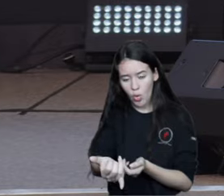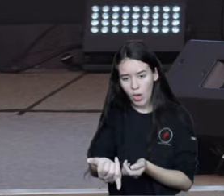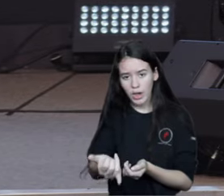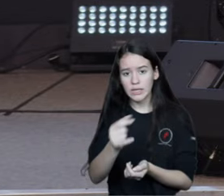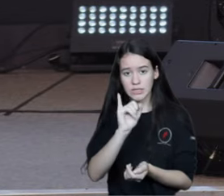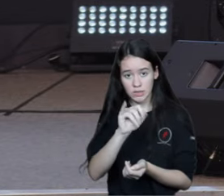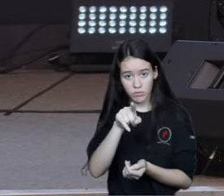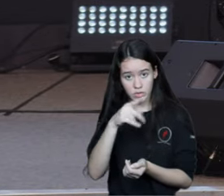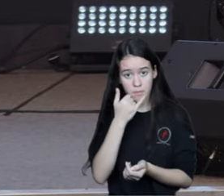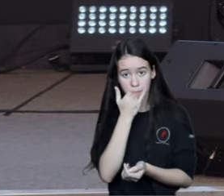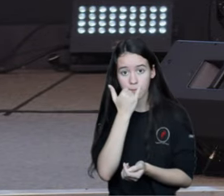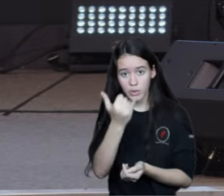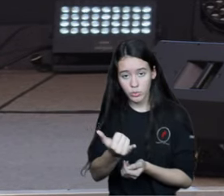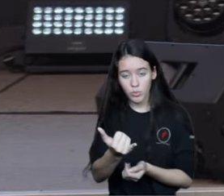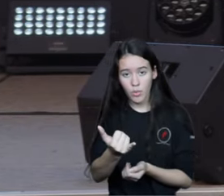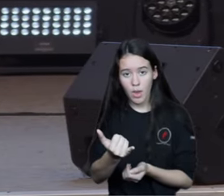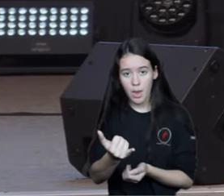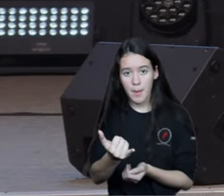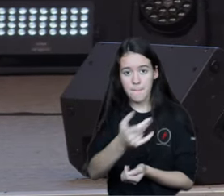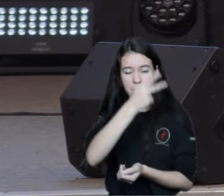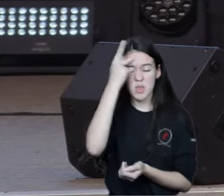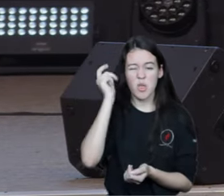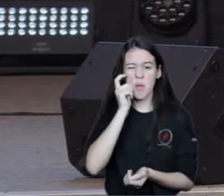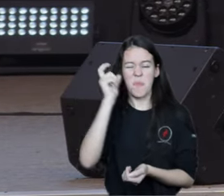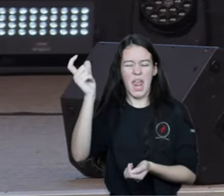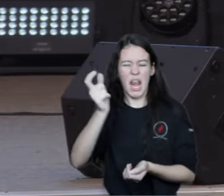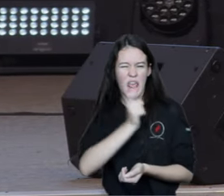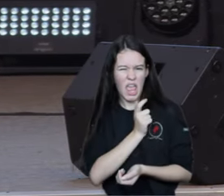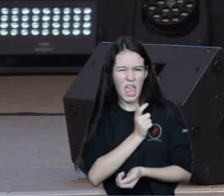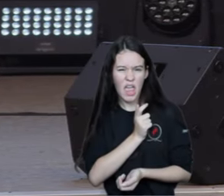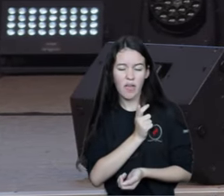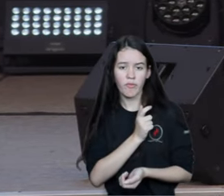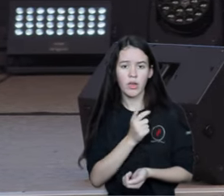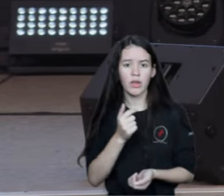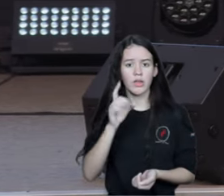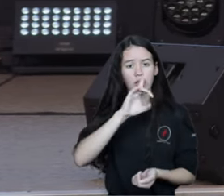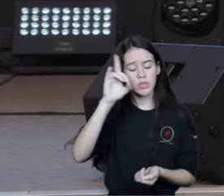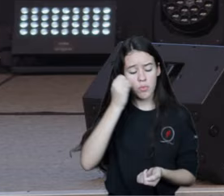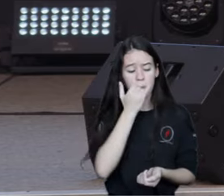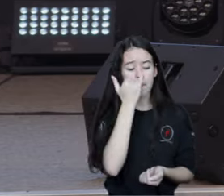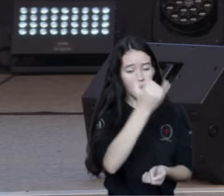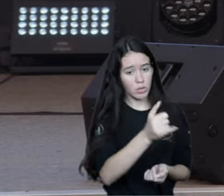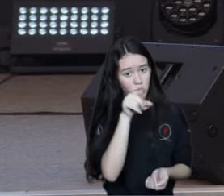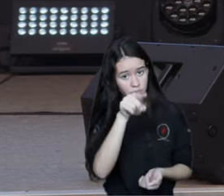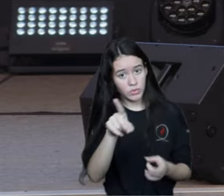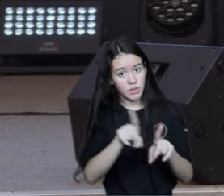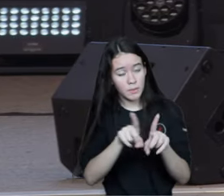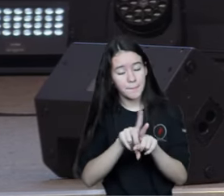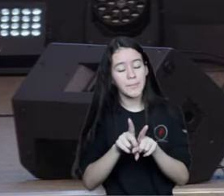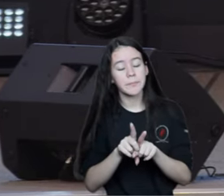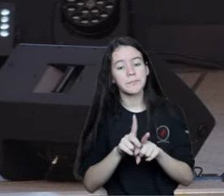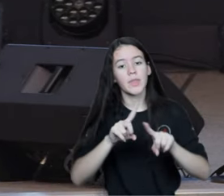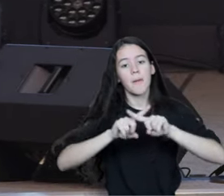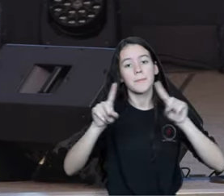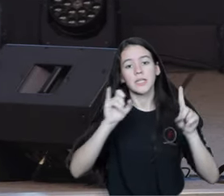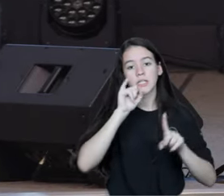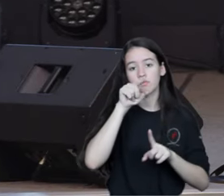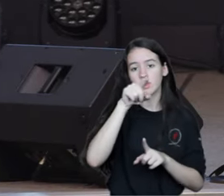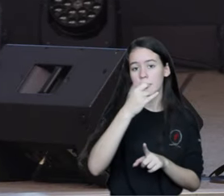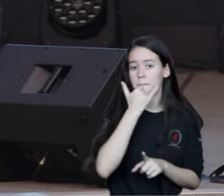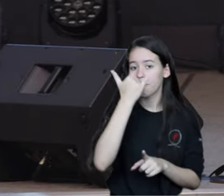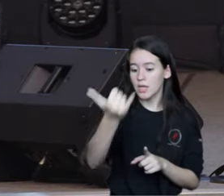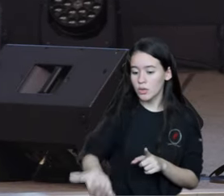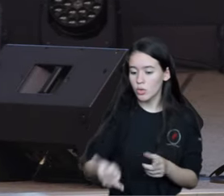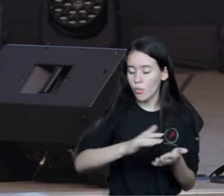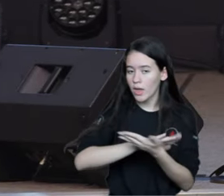se você perdoar aqueles que te ofendem Eu também perdoo vocês mas se vocês